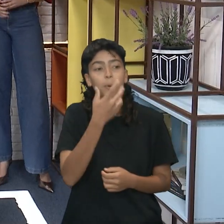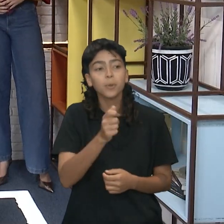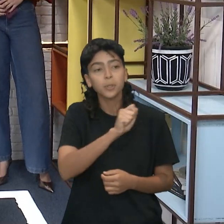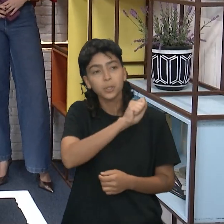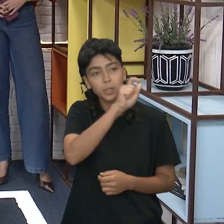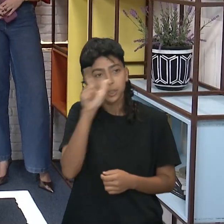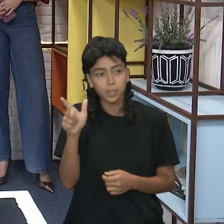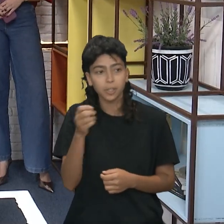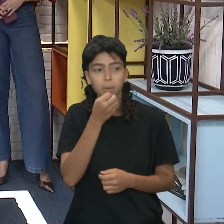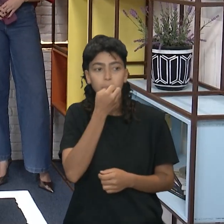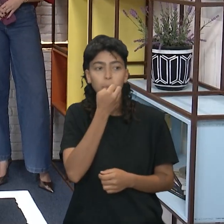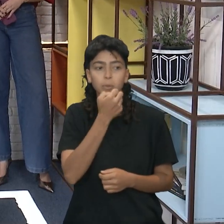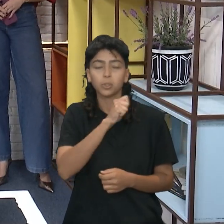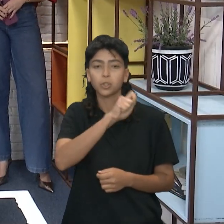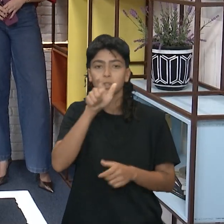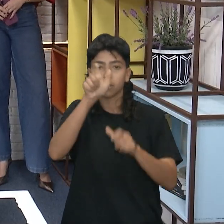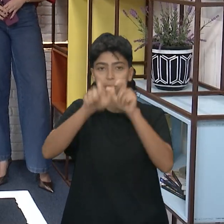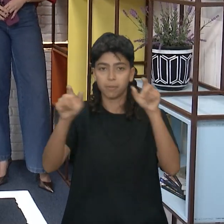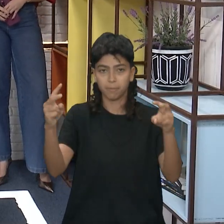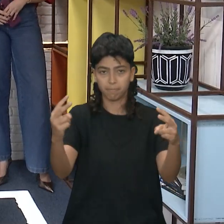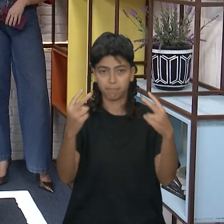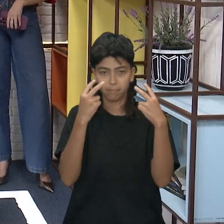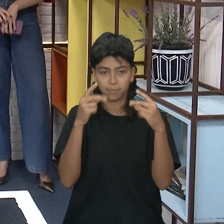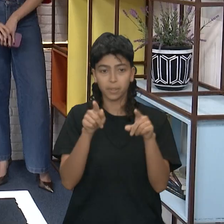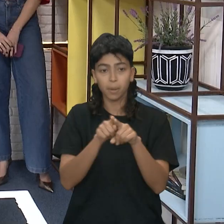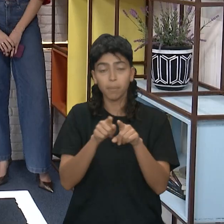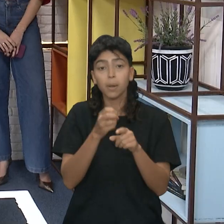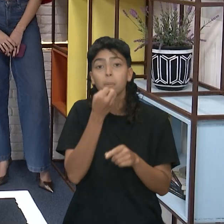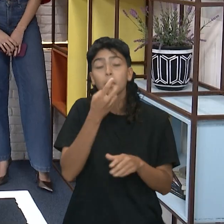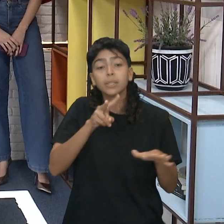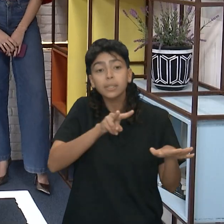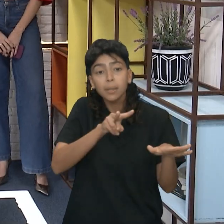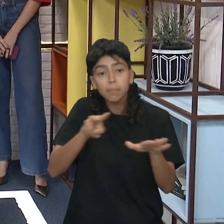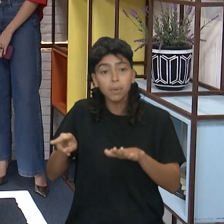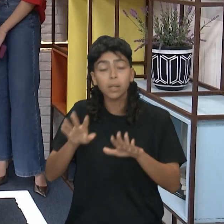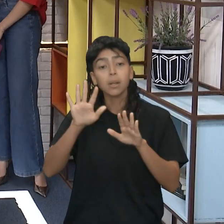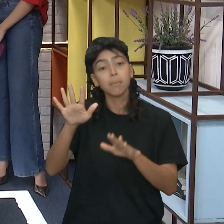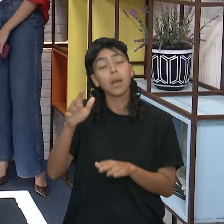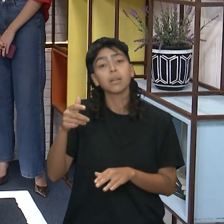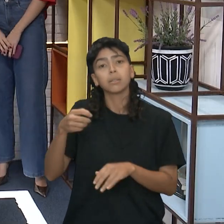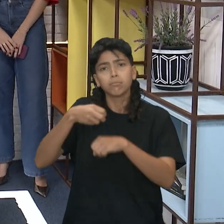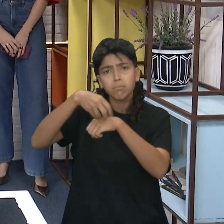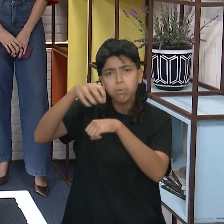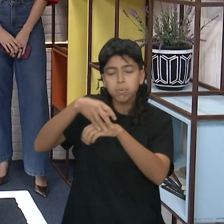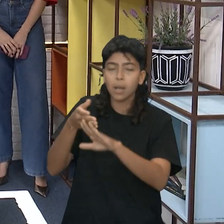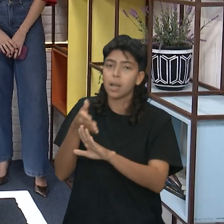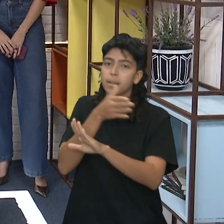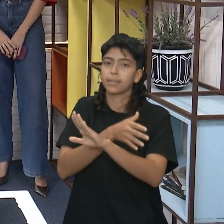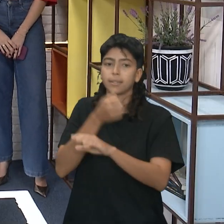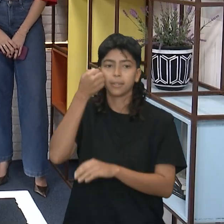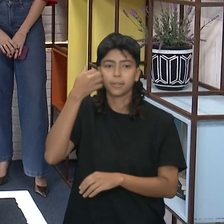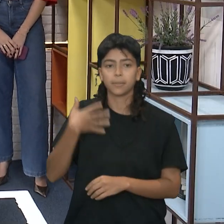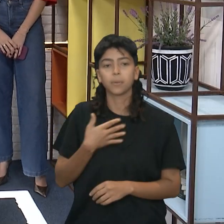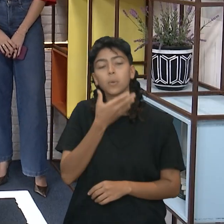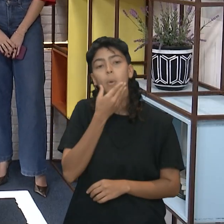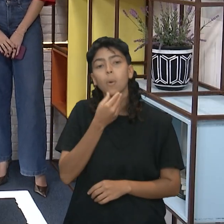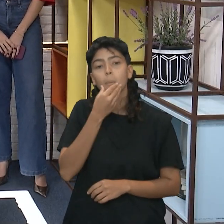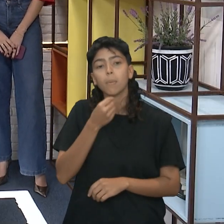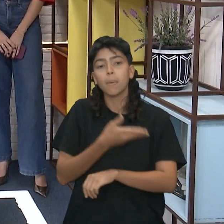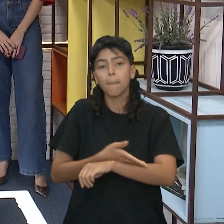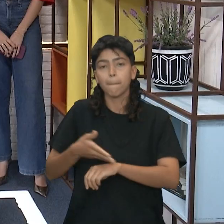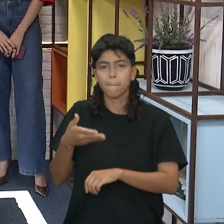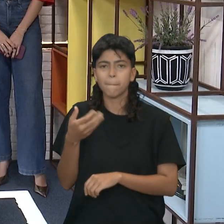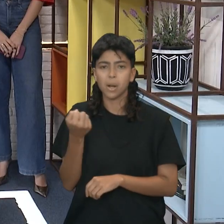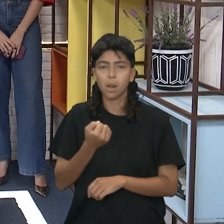que nos acompanha, né? Uma ótima semana, melhor dizendo, para todos vocês. E antes de falar mais sobre as dicas, vou me descrever. Sou um homem branco, com